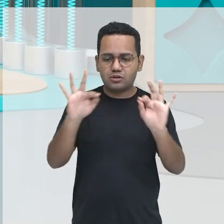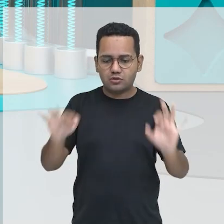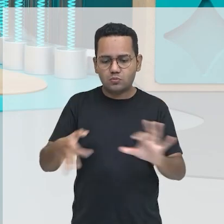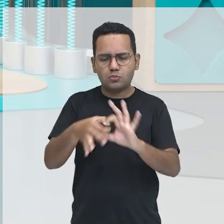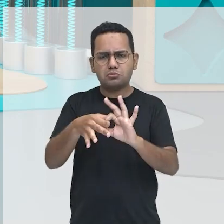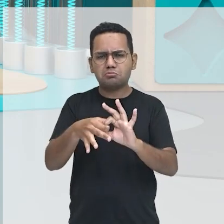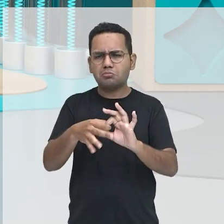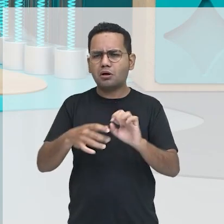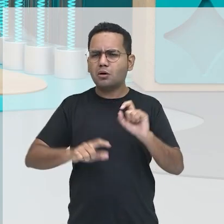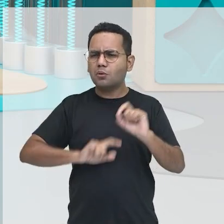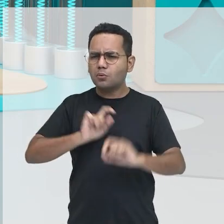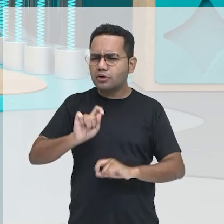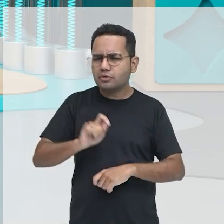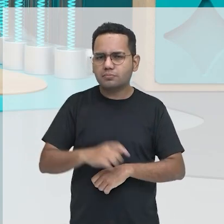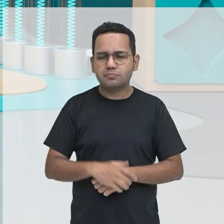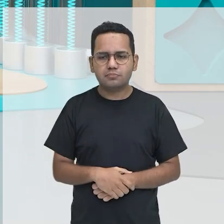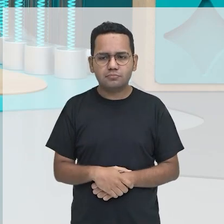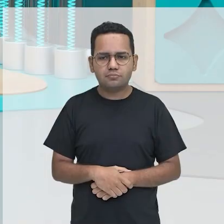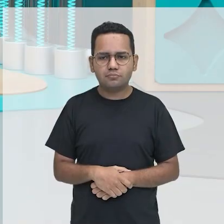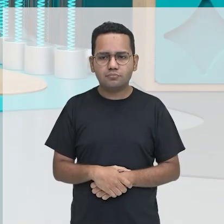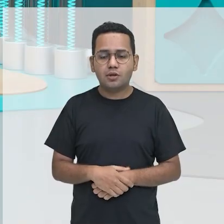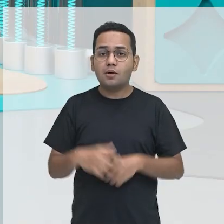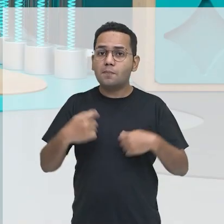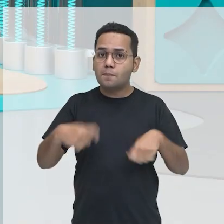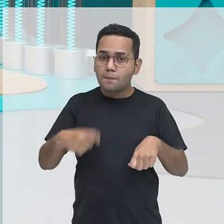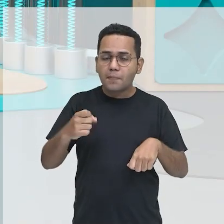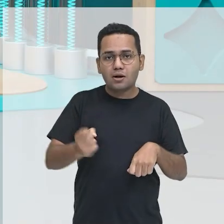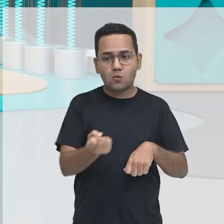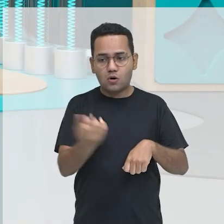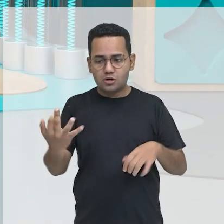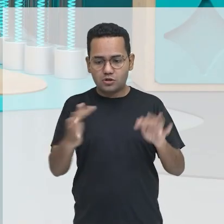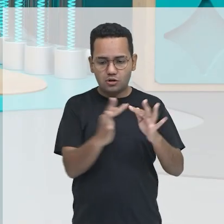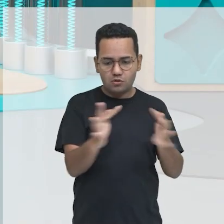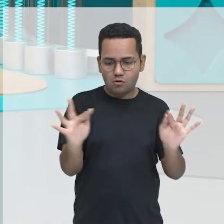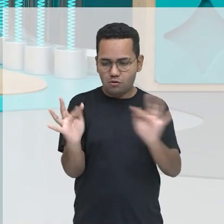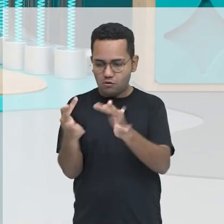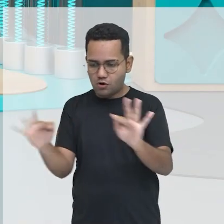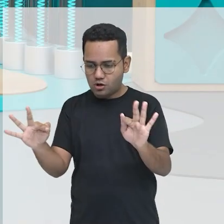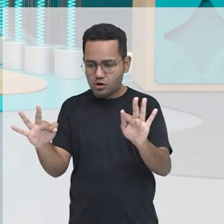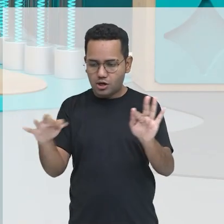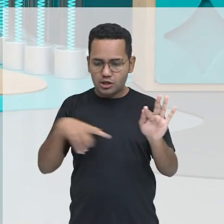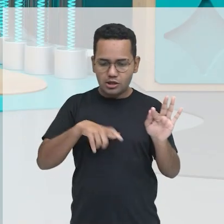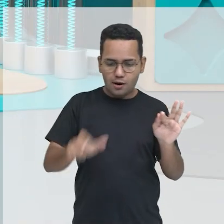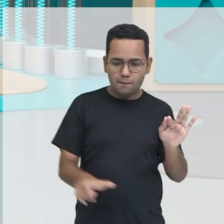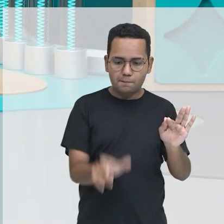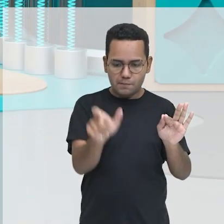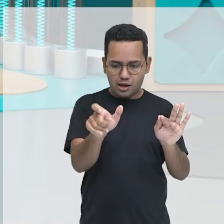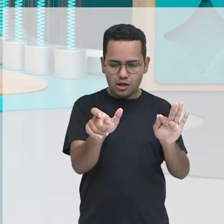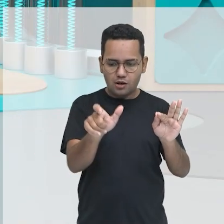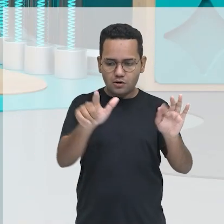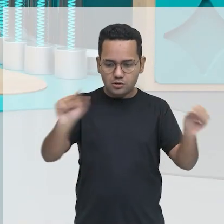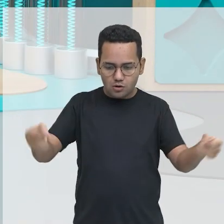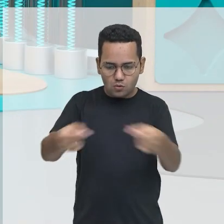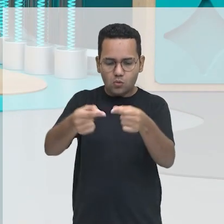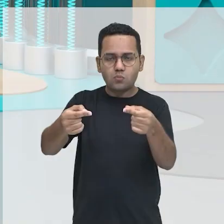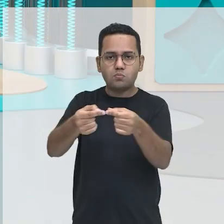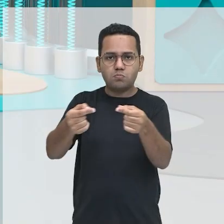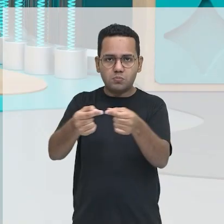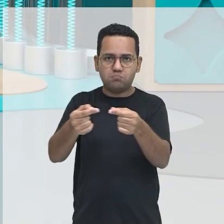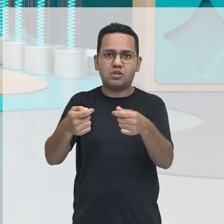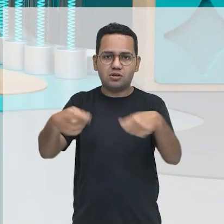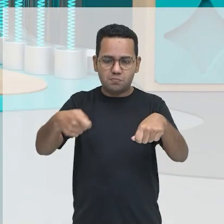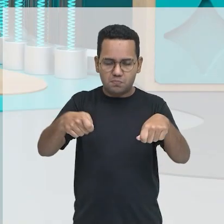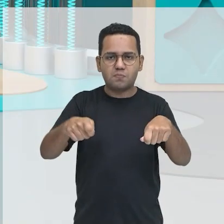oração subordinada? Orações, mais de uma oração dentro de um período que possui uma relação entre elas de